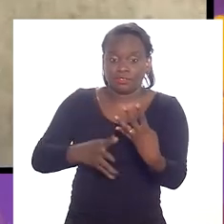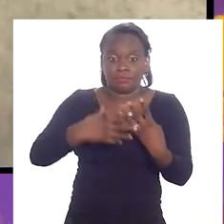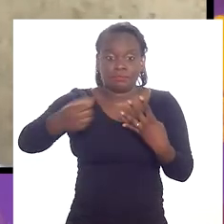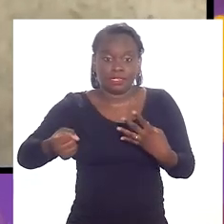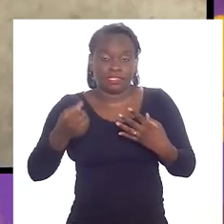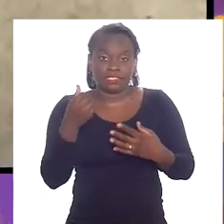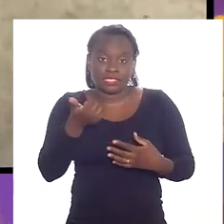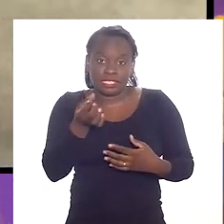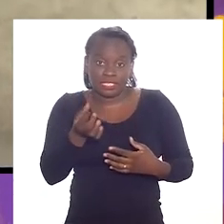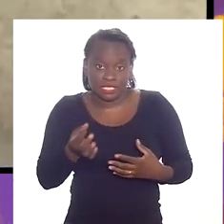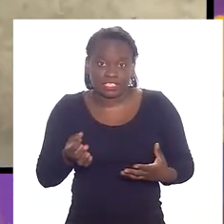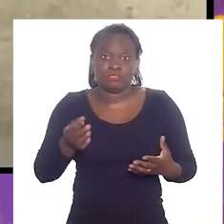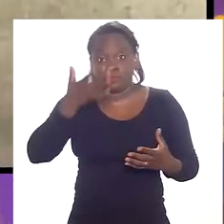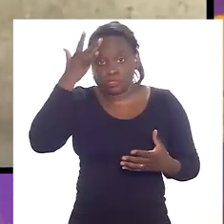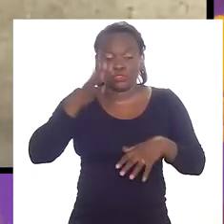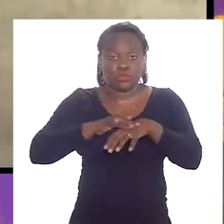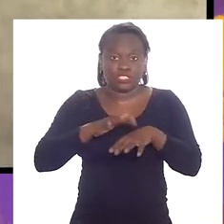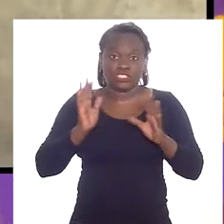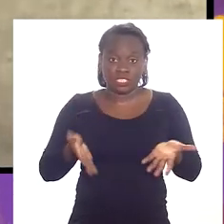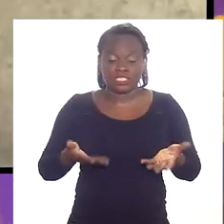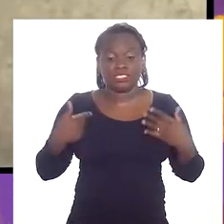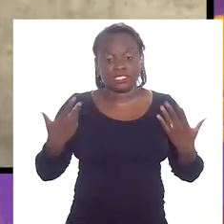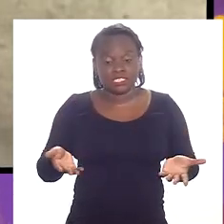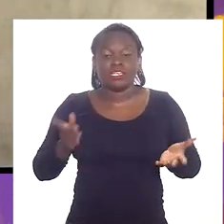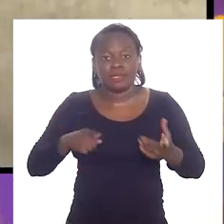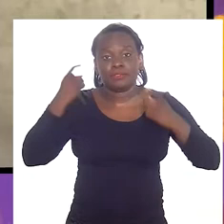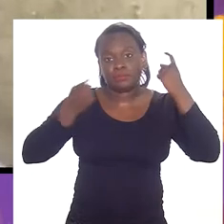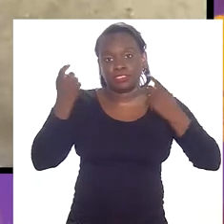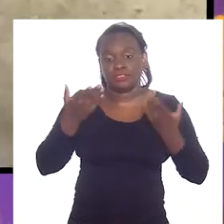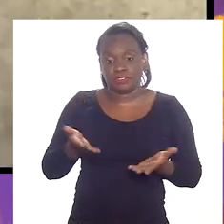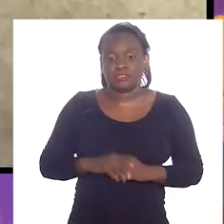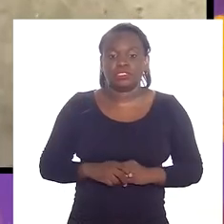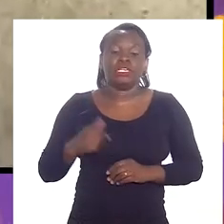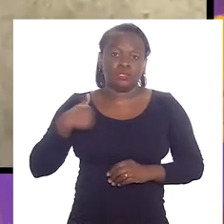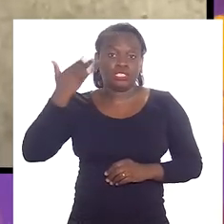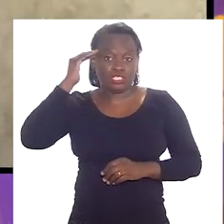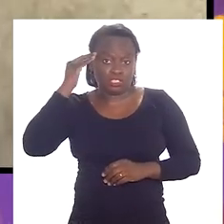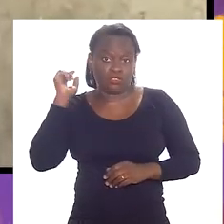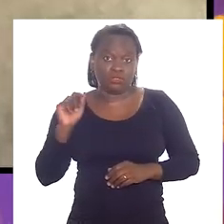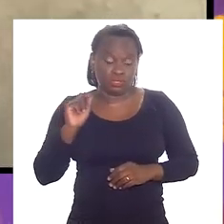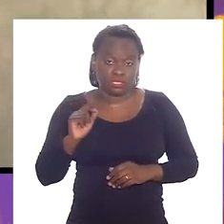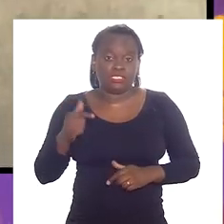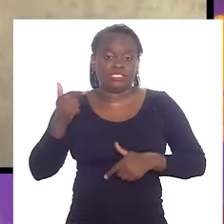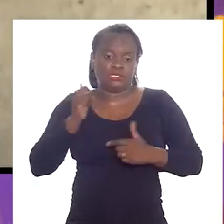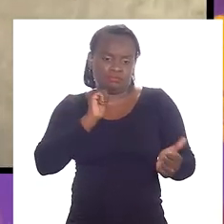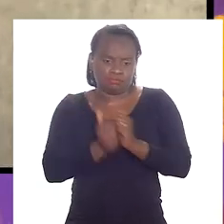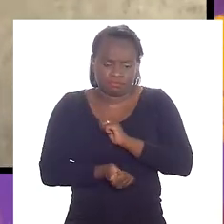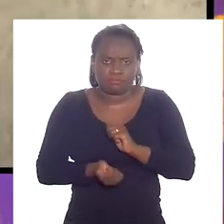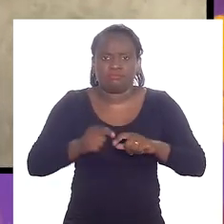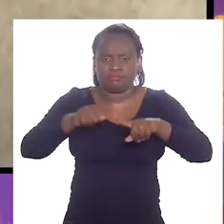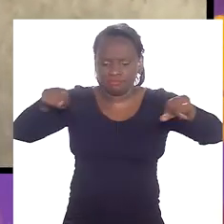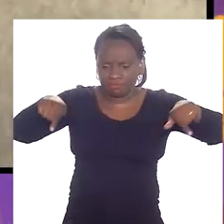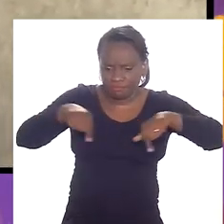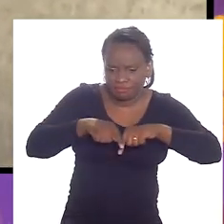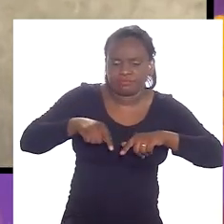Mas o que vem depois, no vestiário, os abraços, os almoços, os jantares na concentração, as viagens, todo mundo